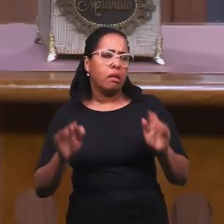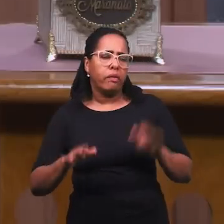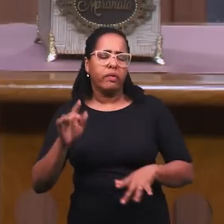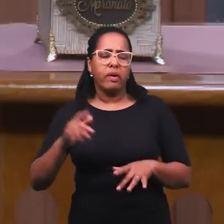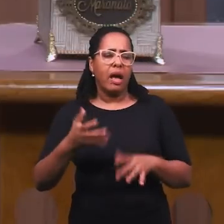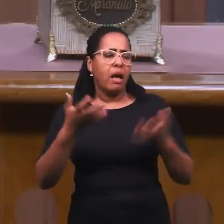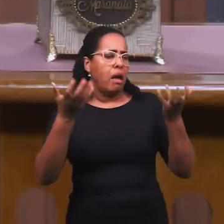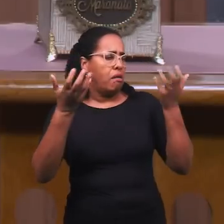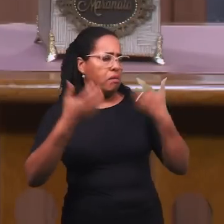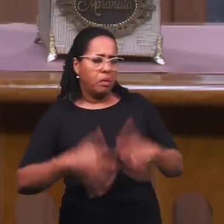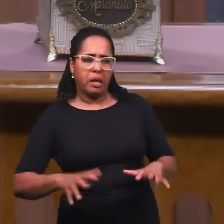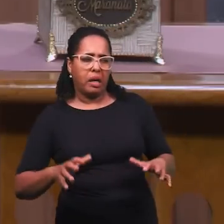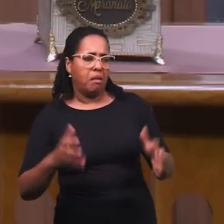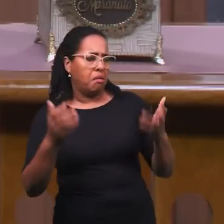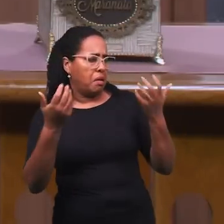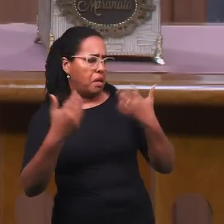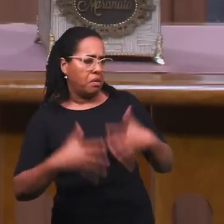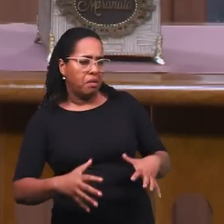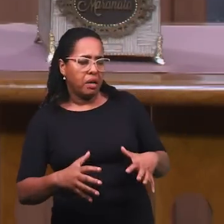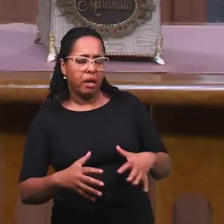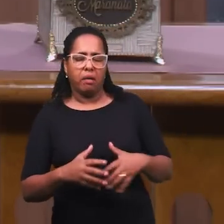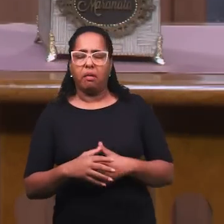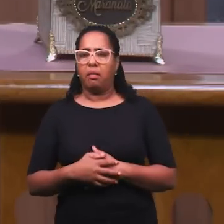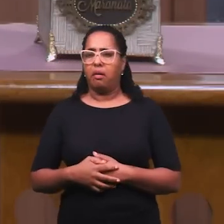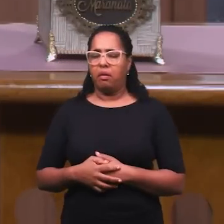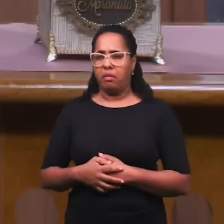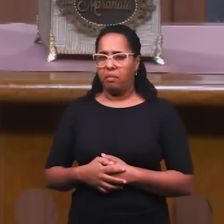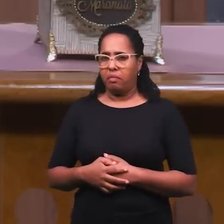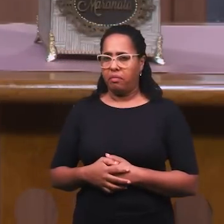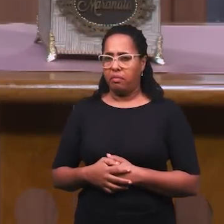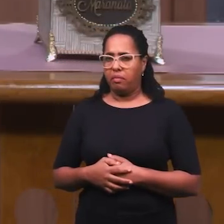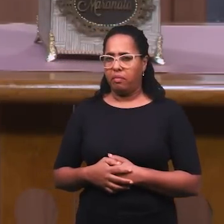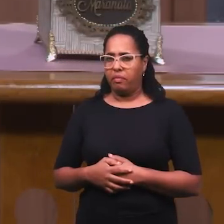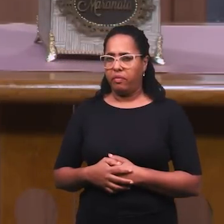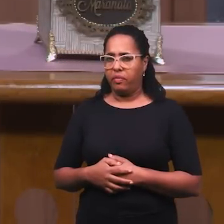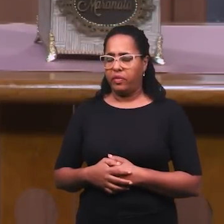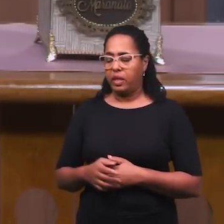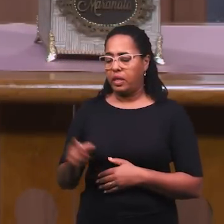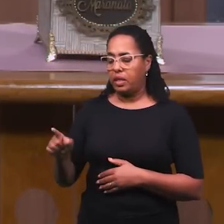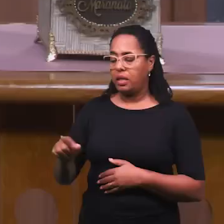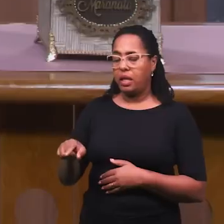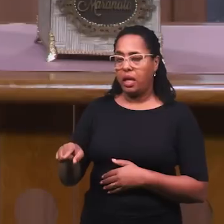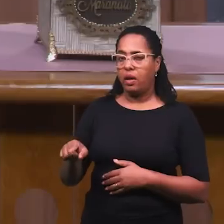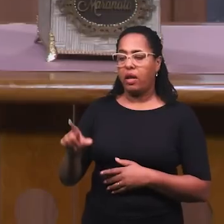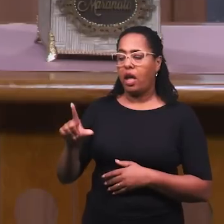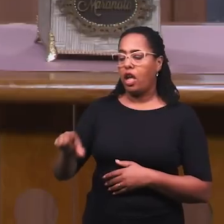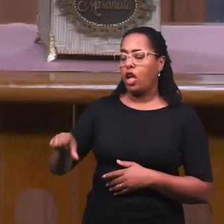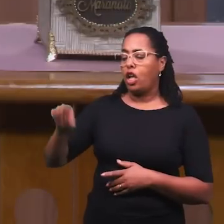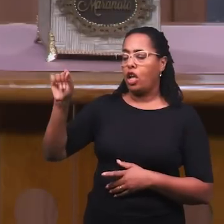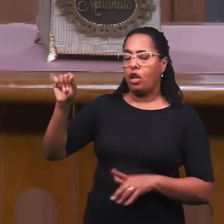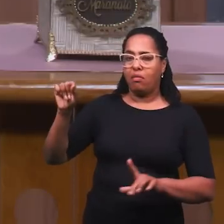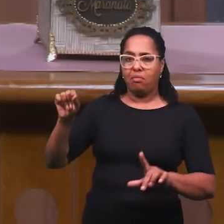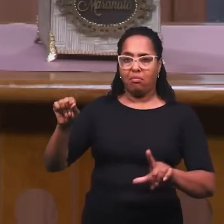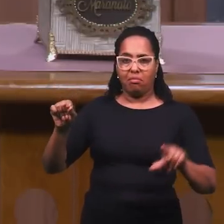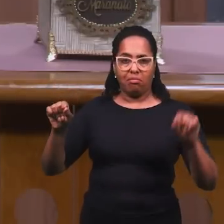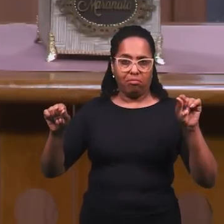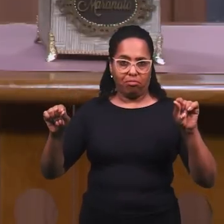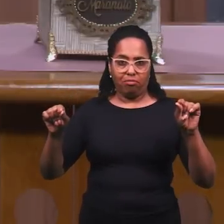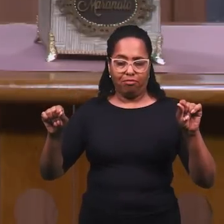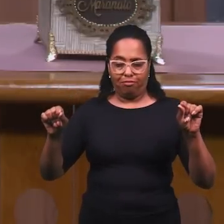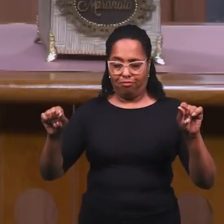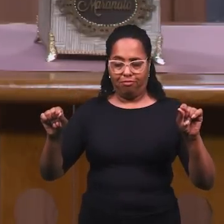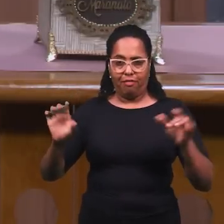dizer: não, eu não quero este sacrifício. Isso aqui se chama livre-arbítrio.